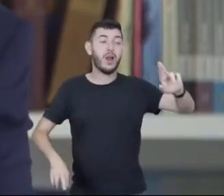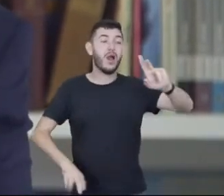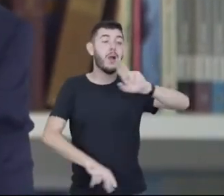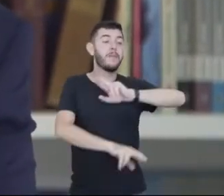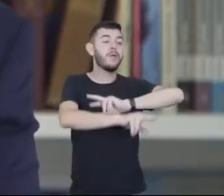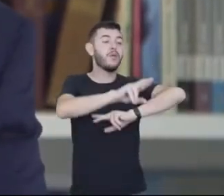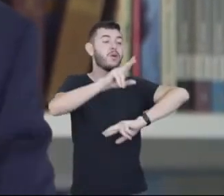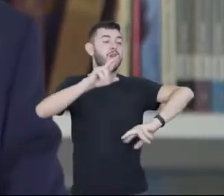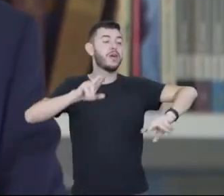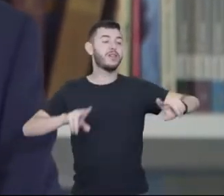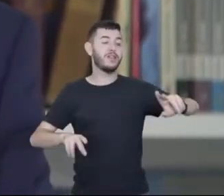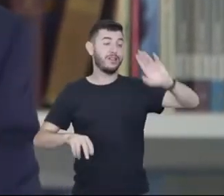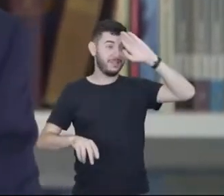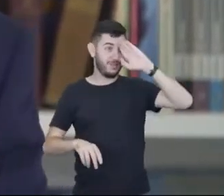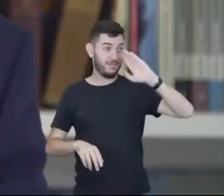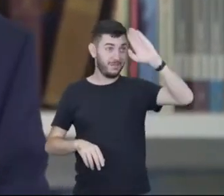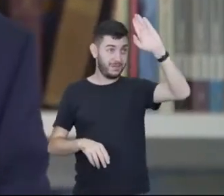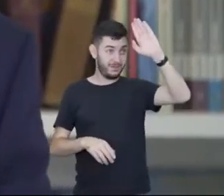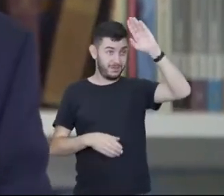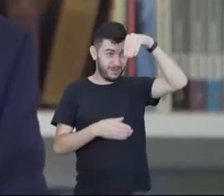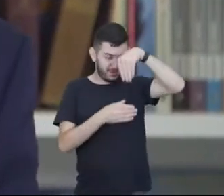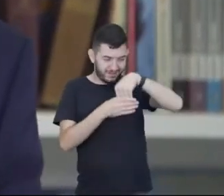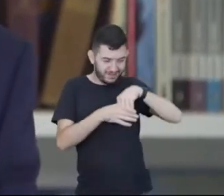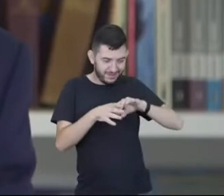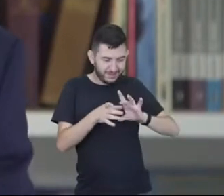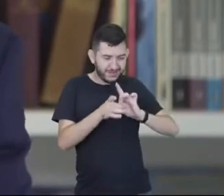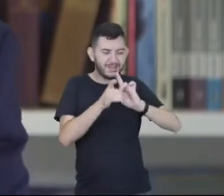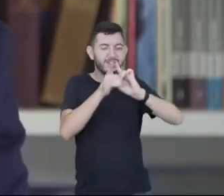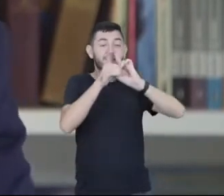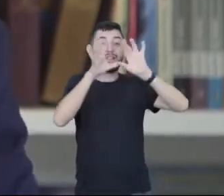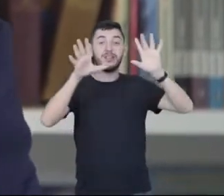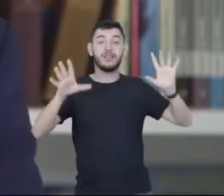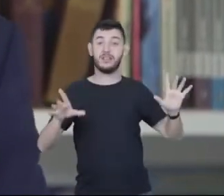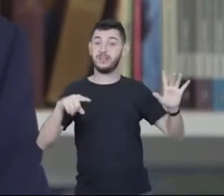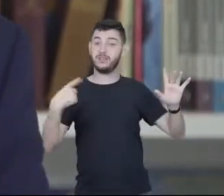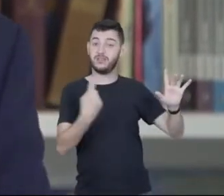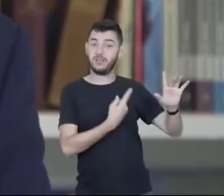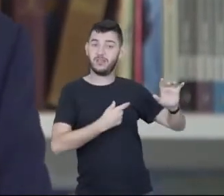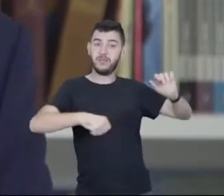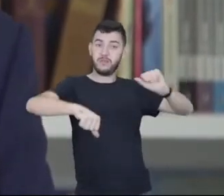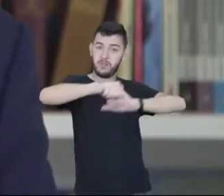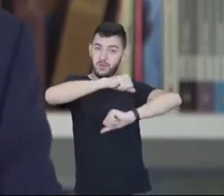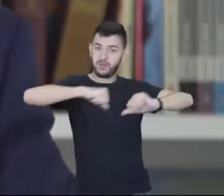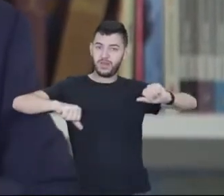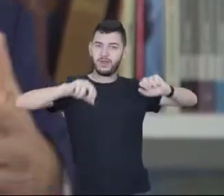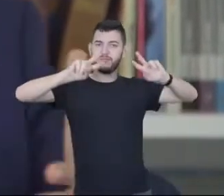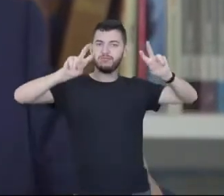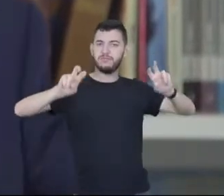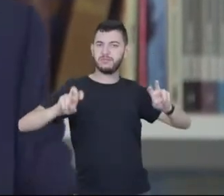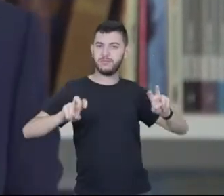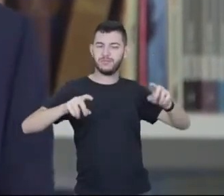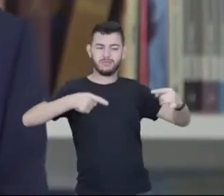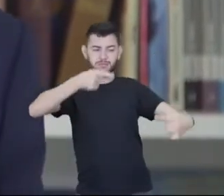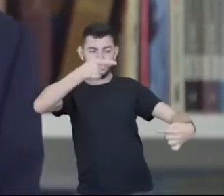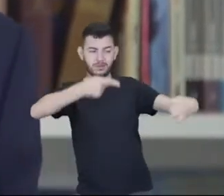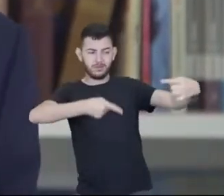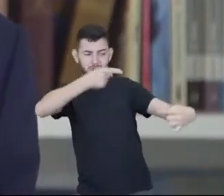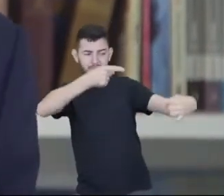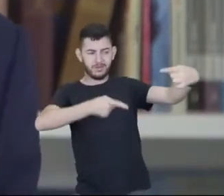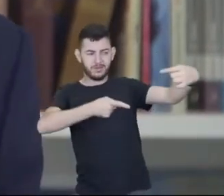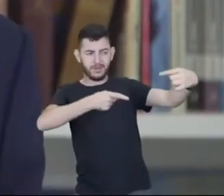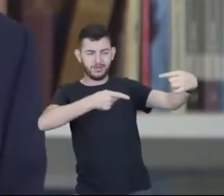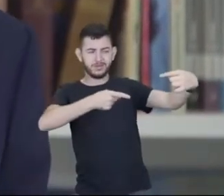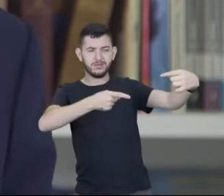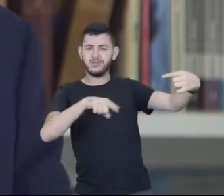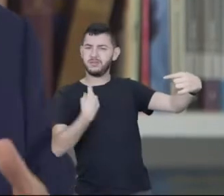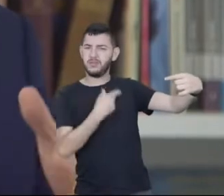Democracia Vamos mudar também os termos do debate político Vamos provar que não há